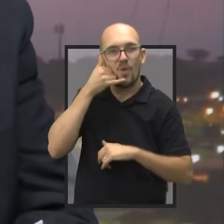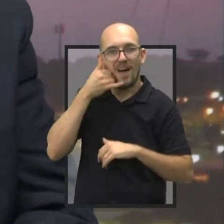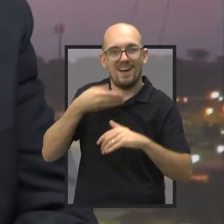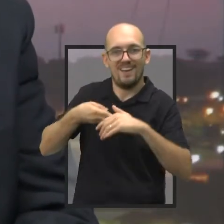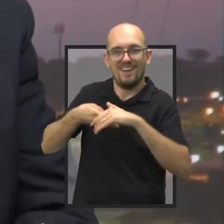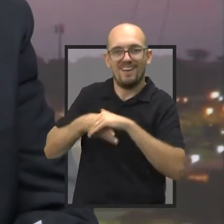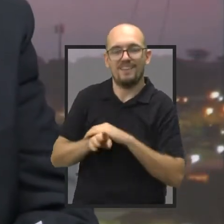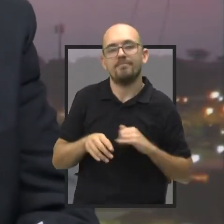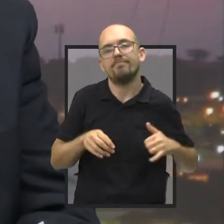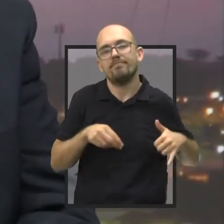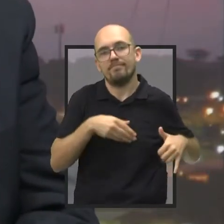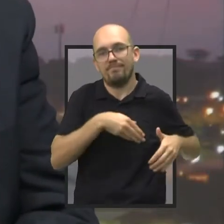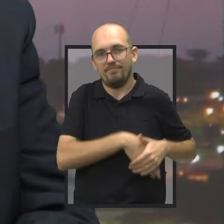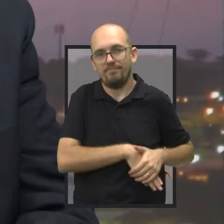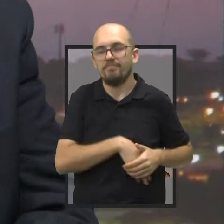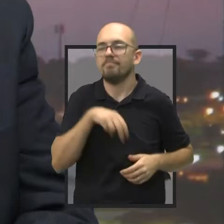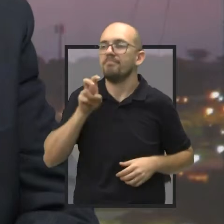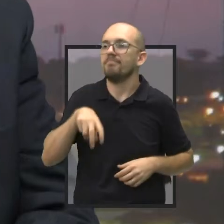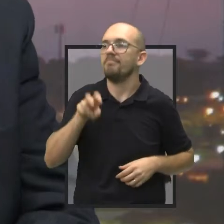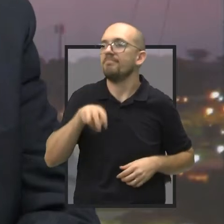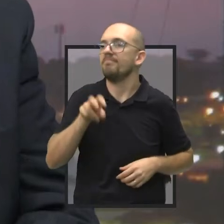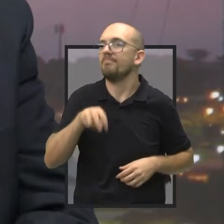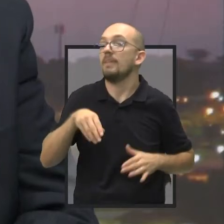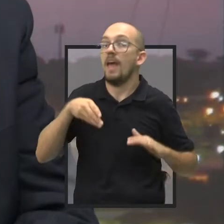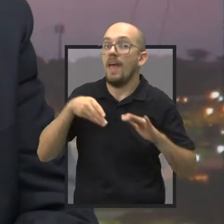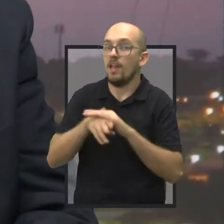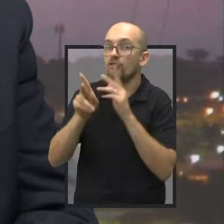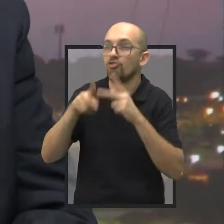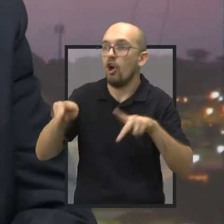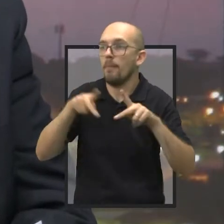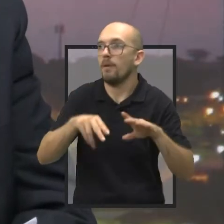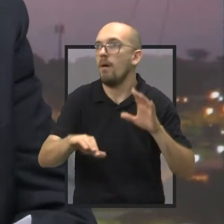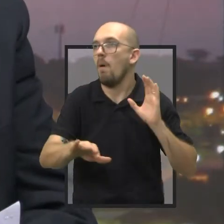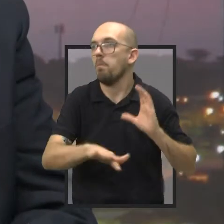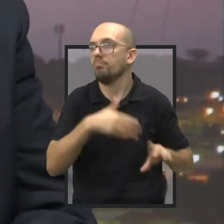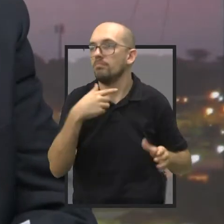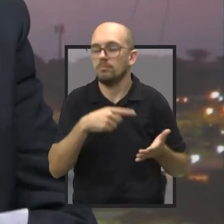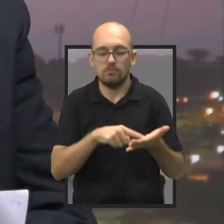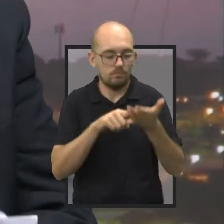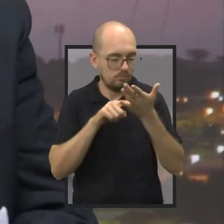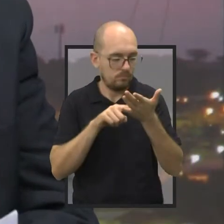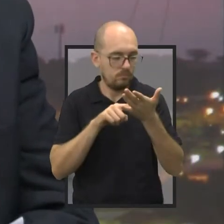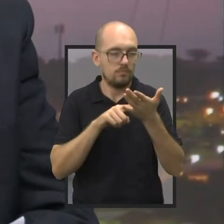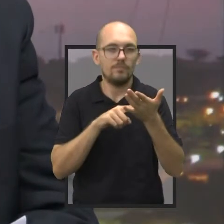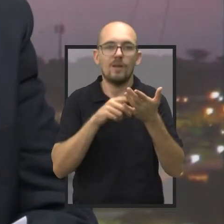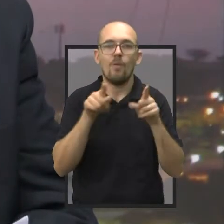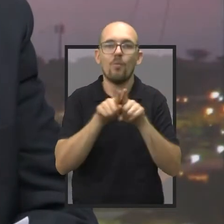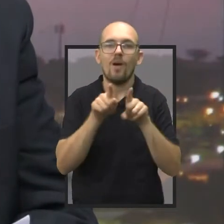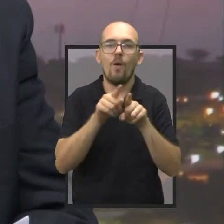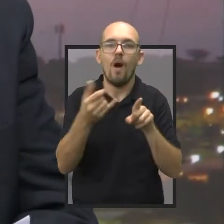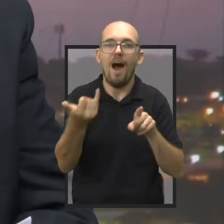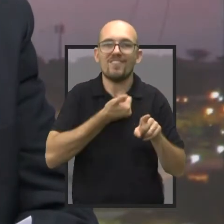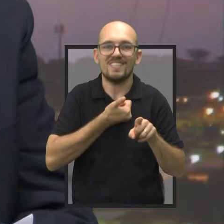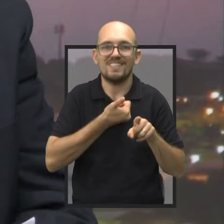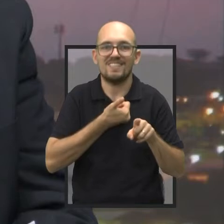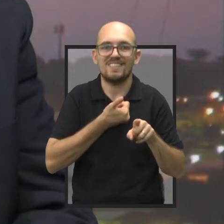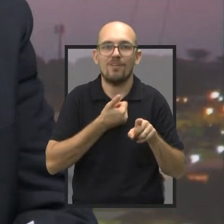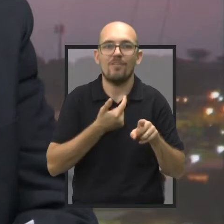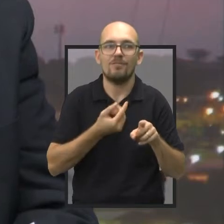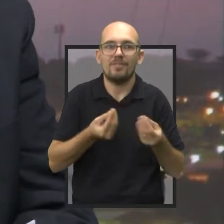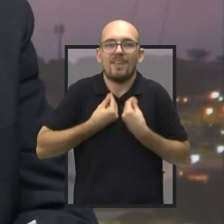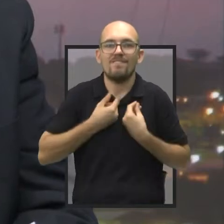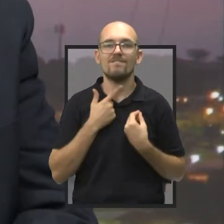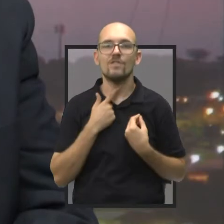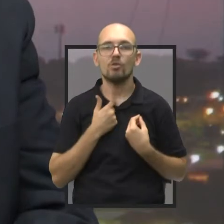vem uma mensagem, já vem uma mala direta para você vir adquirir o seu produto. Então tudo isso são